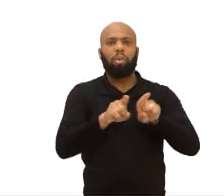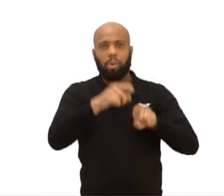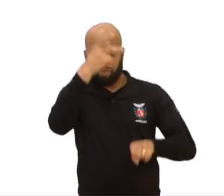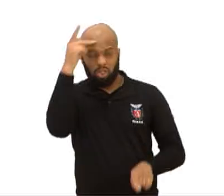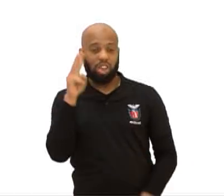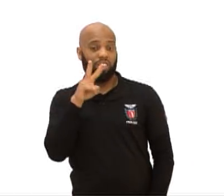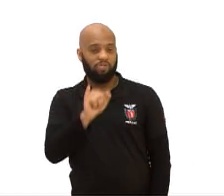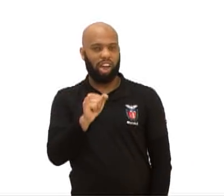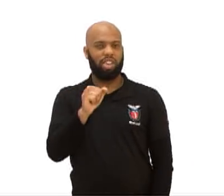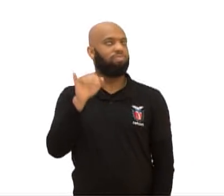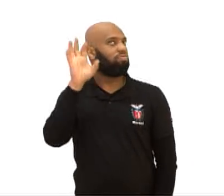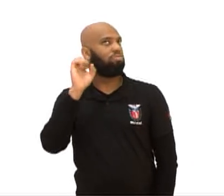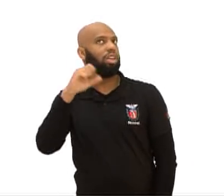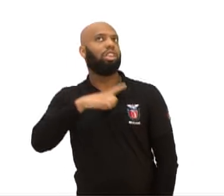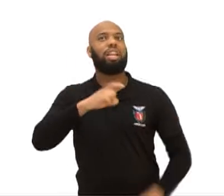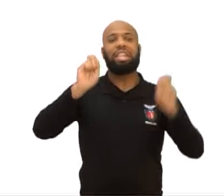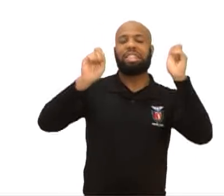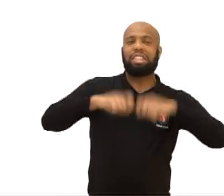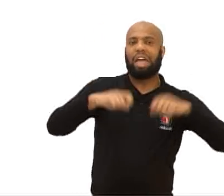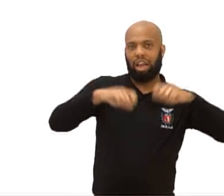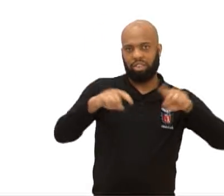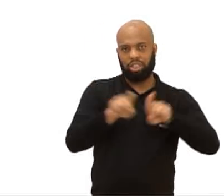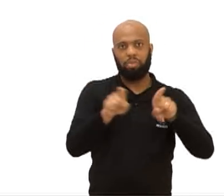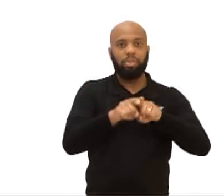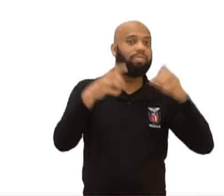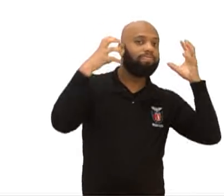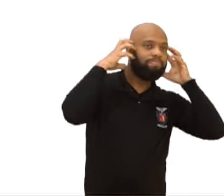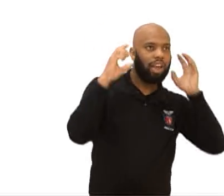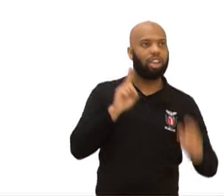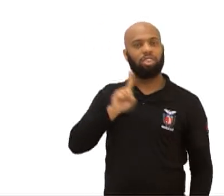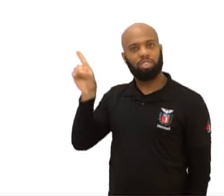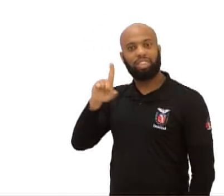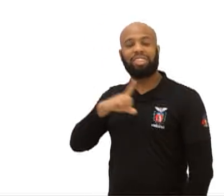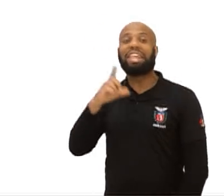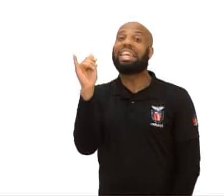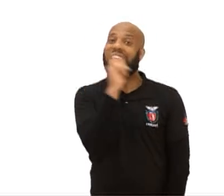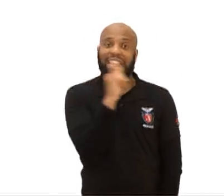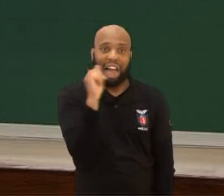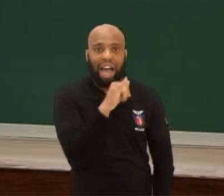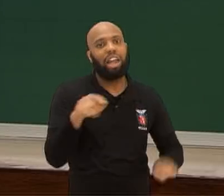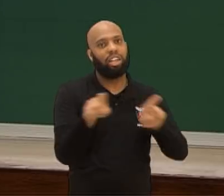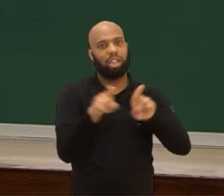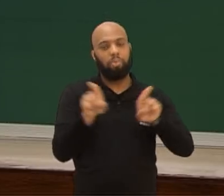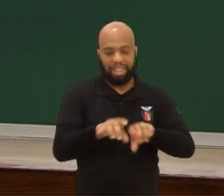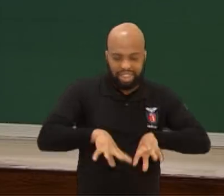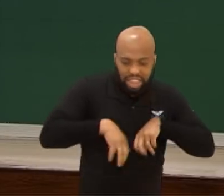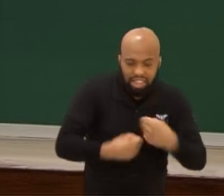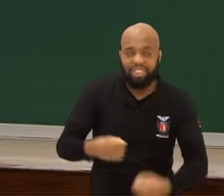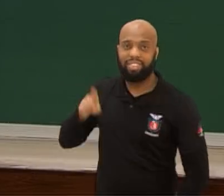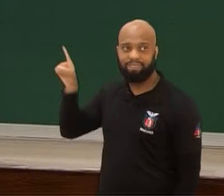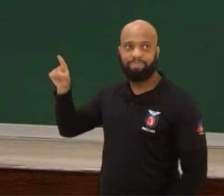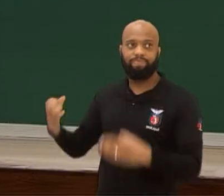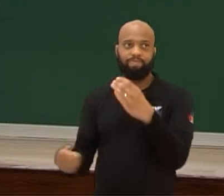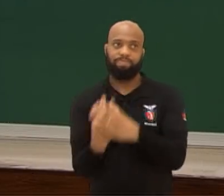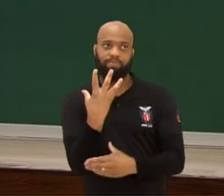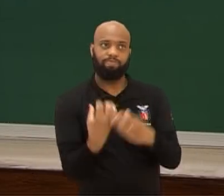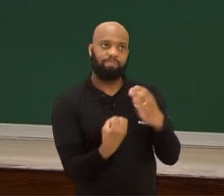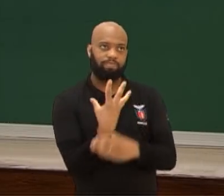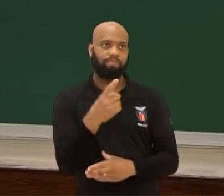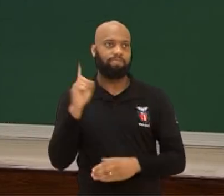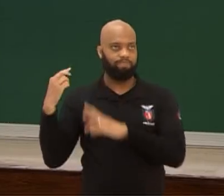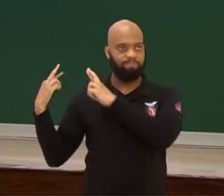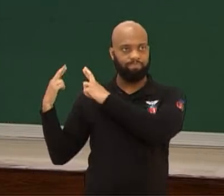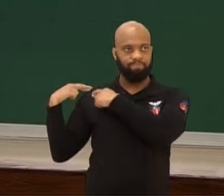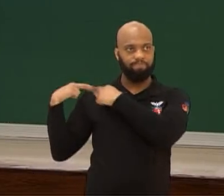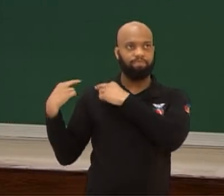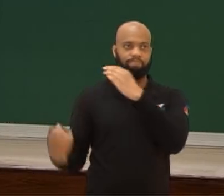mesma fonte para milhares de lares, o rádio. Então, na Itália também, eles defendem que foi esse engenheiro